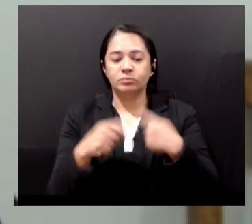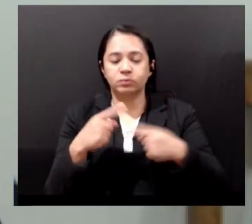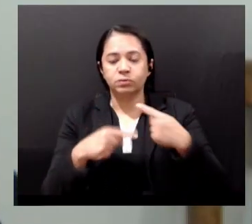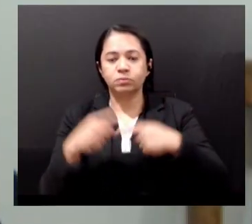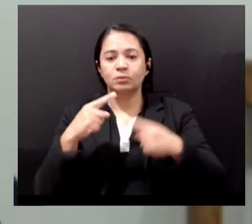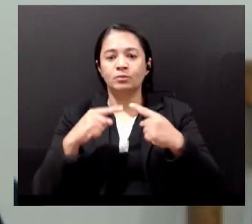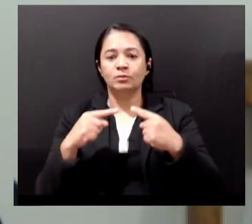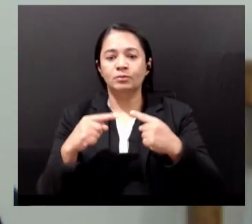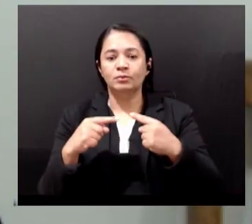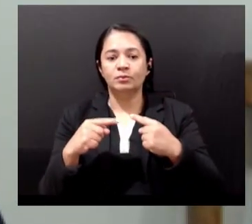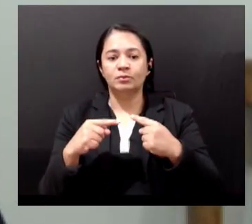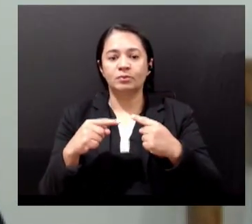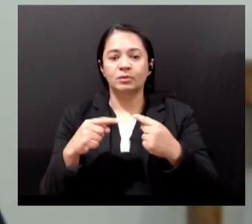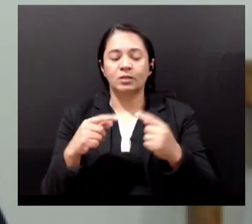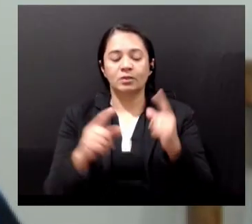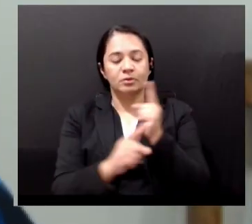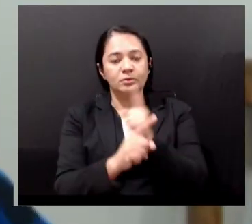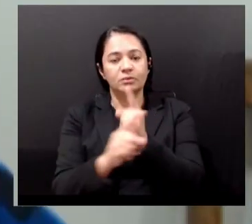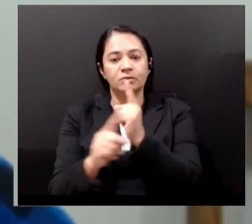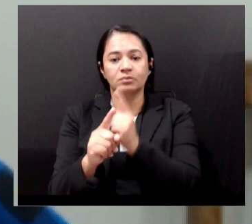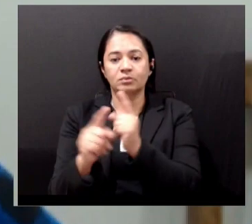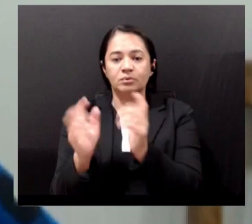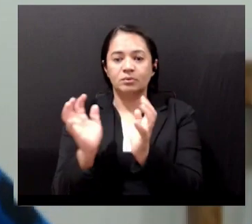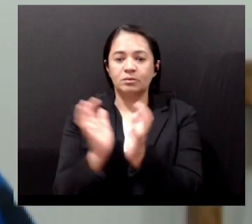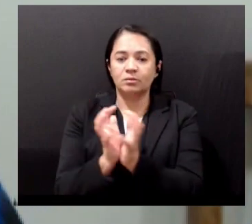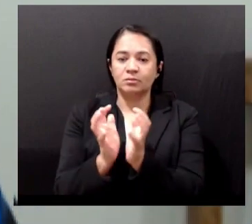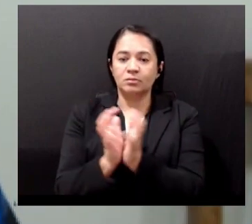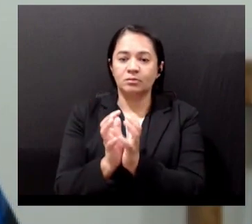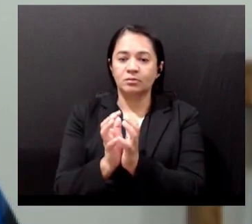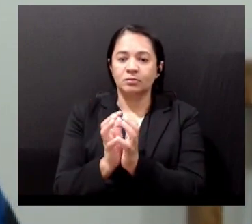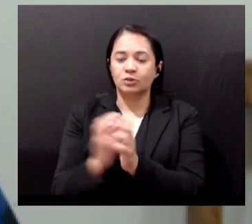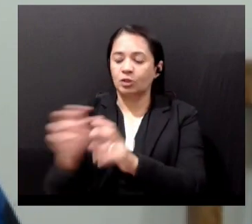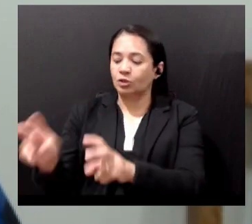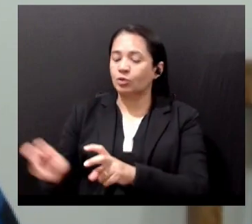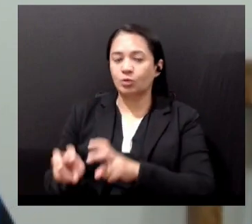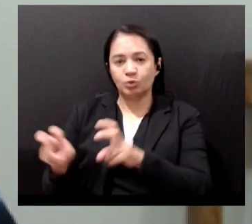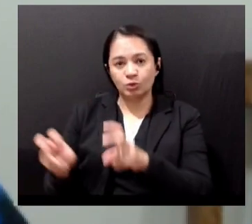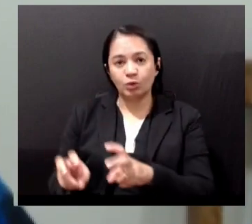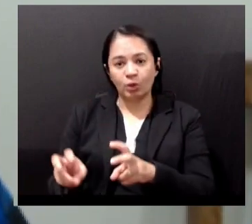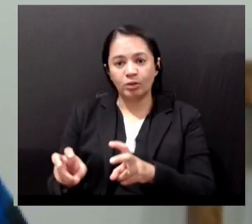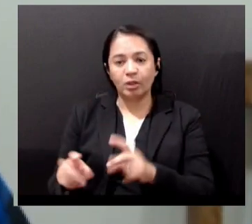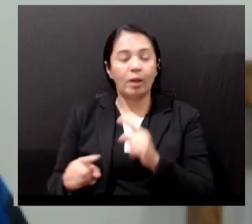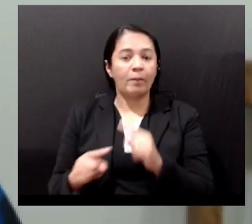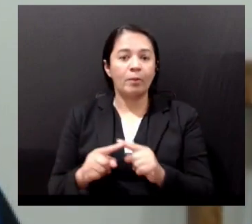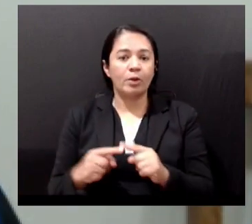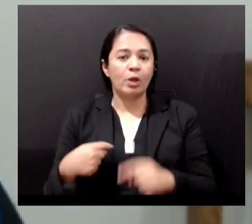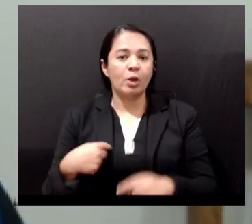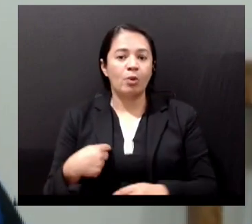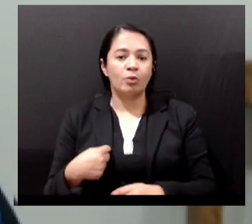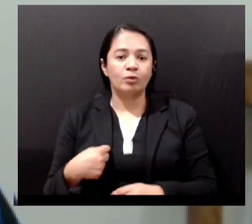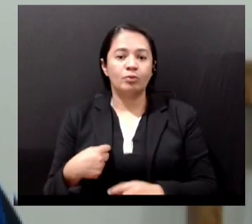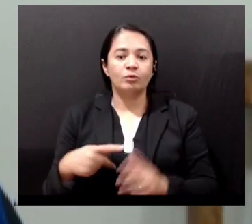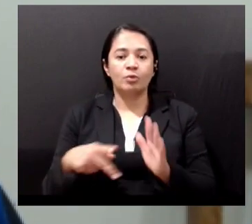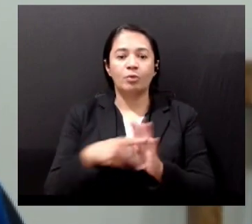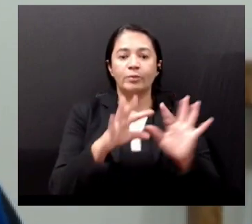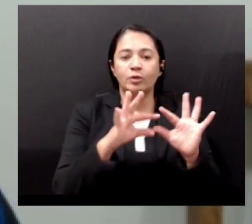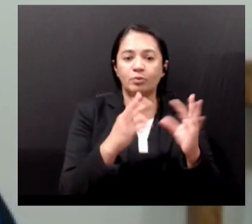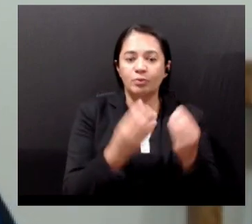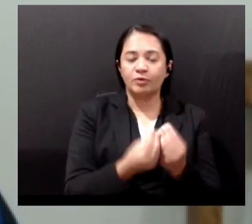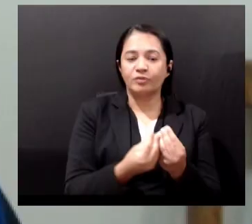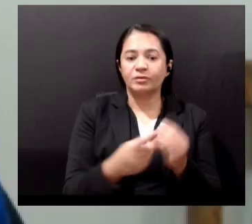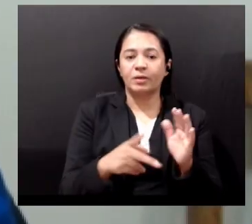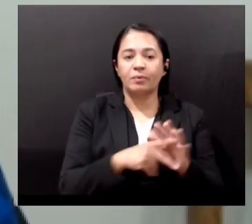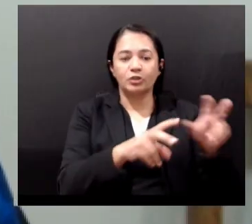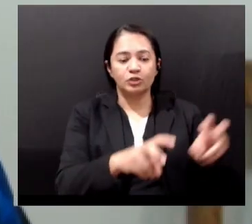foi desenvolvida para atender esse grupo de pequenos e médios produtores, porque eu venho de uma família